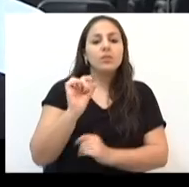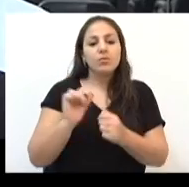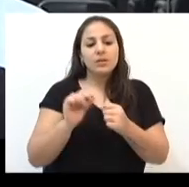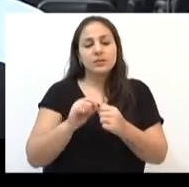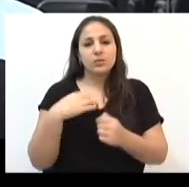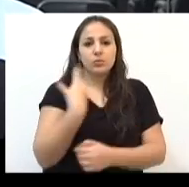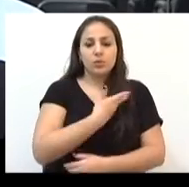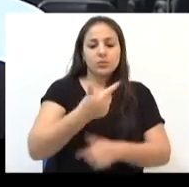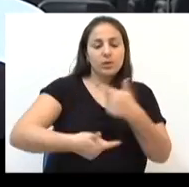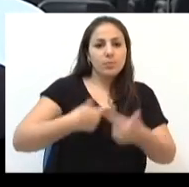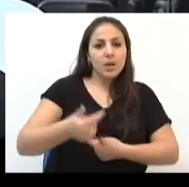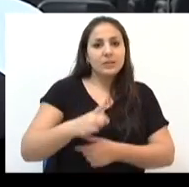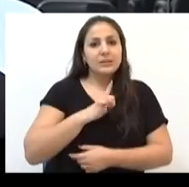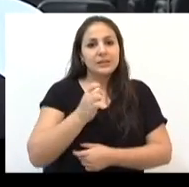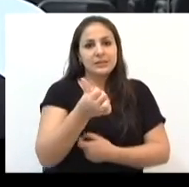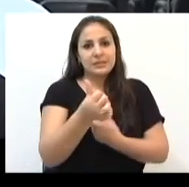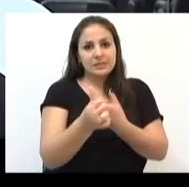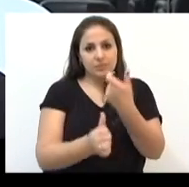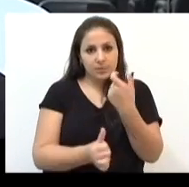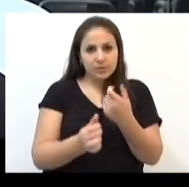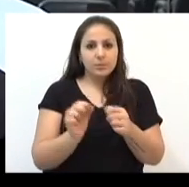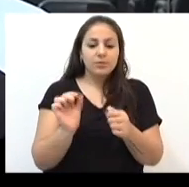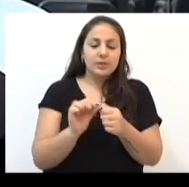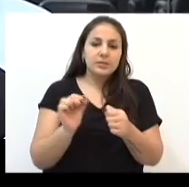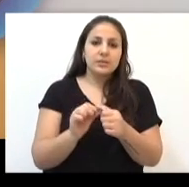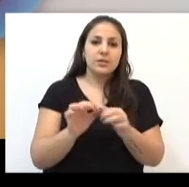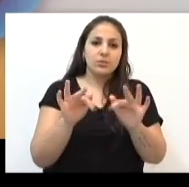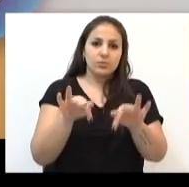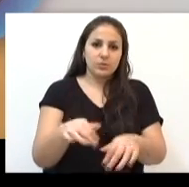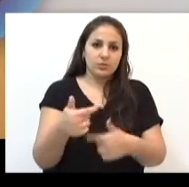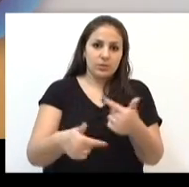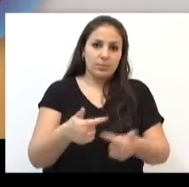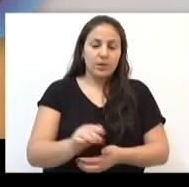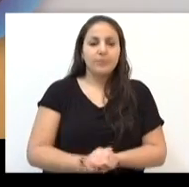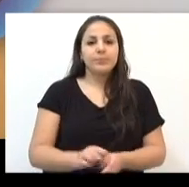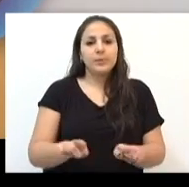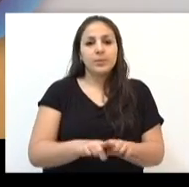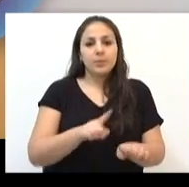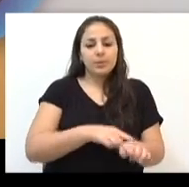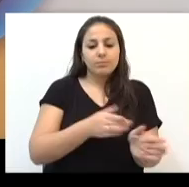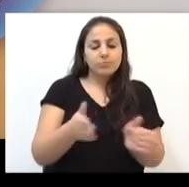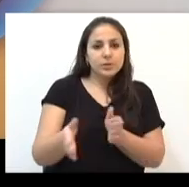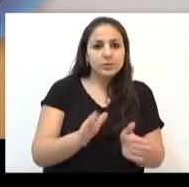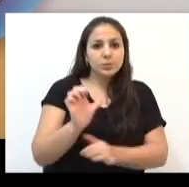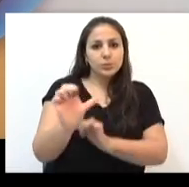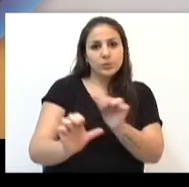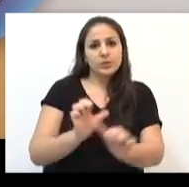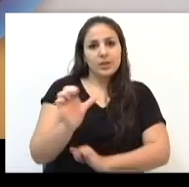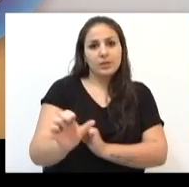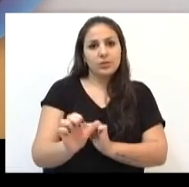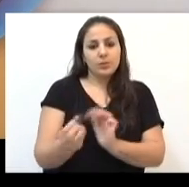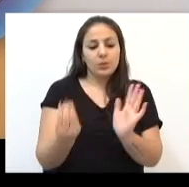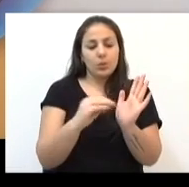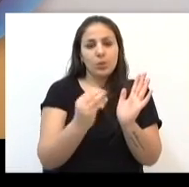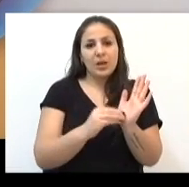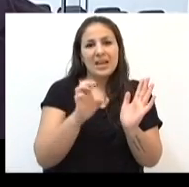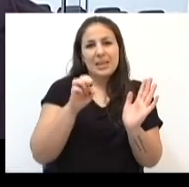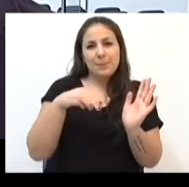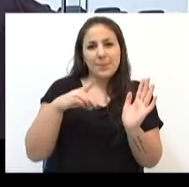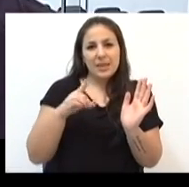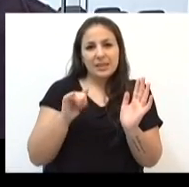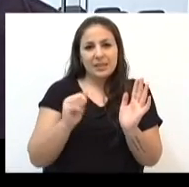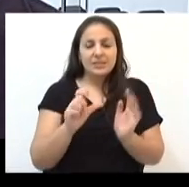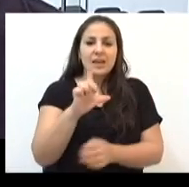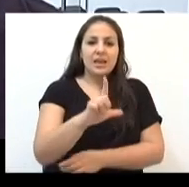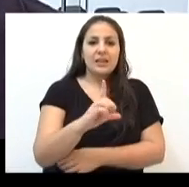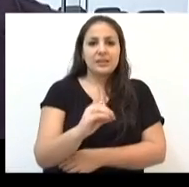trabalho. E nós temos 6 meses para concluir. Prorrogado o prazo para protocolar emendas à LDO.